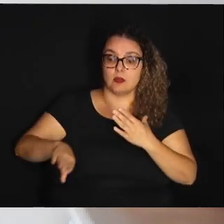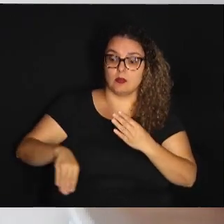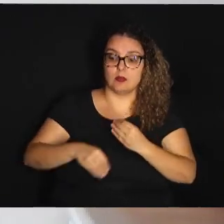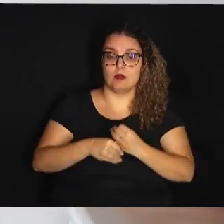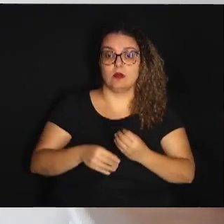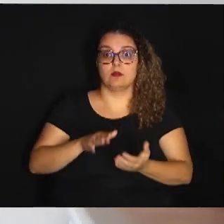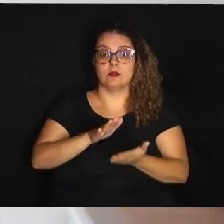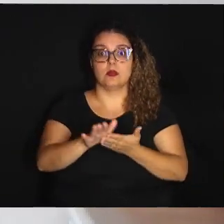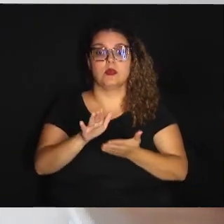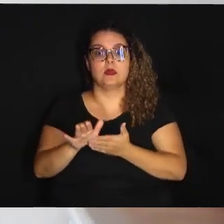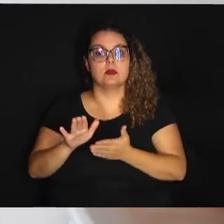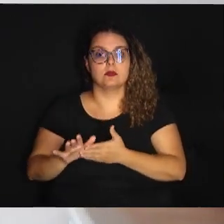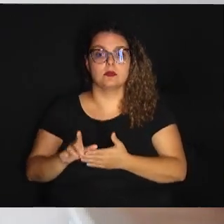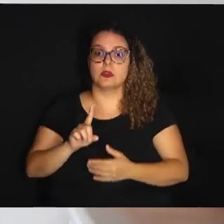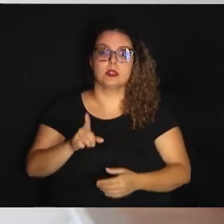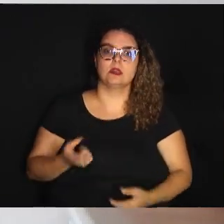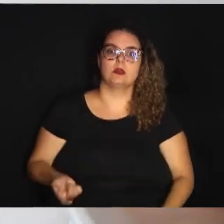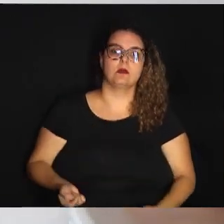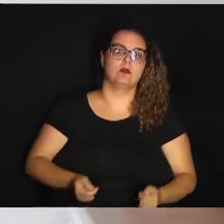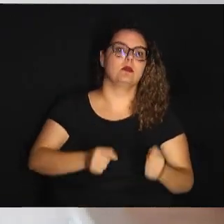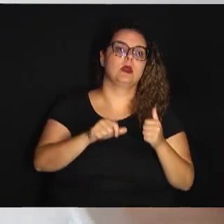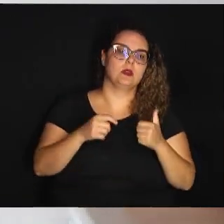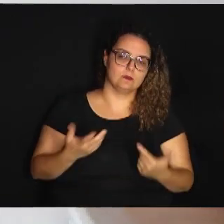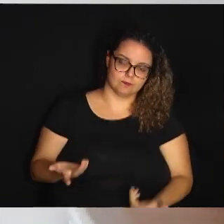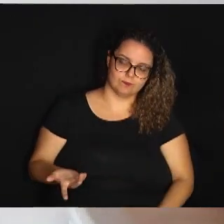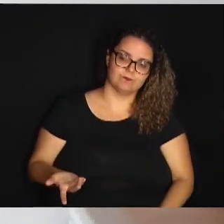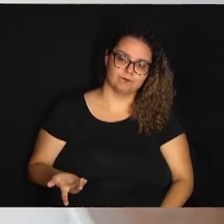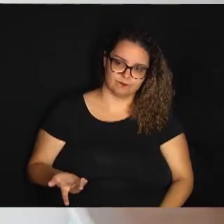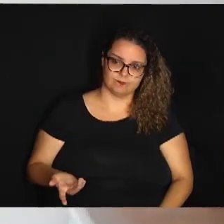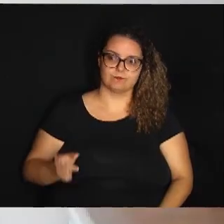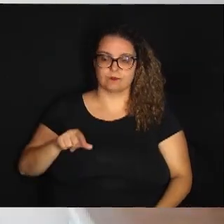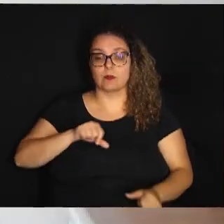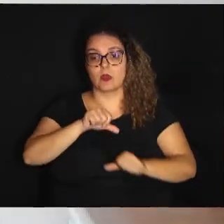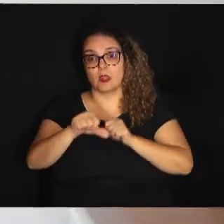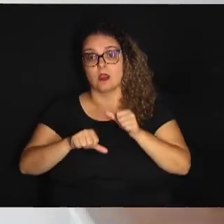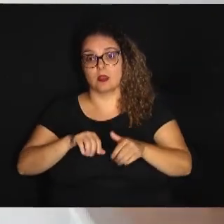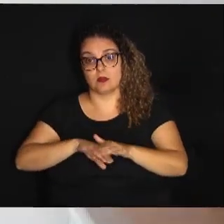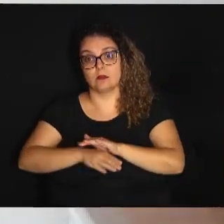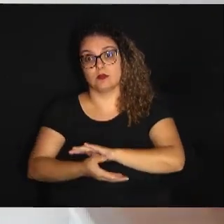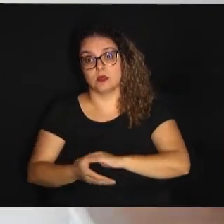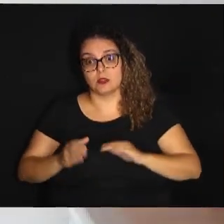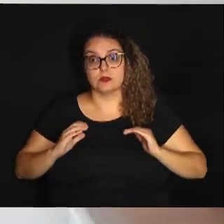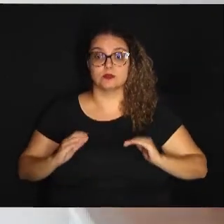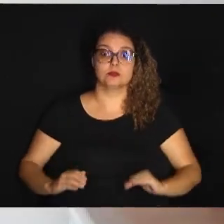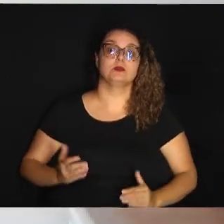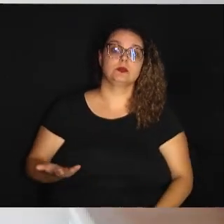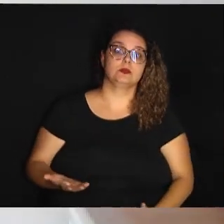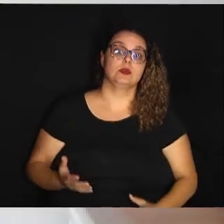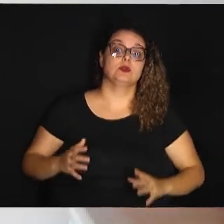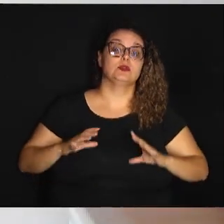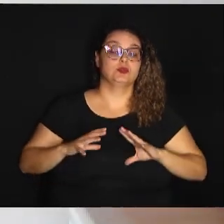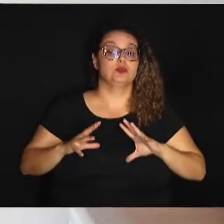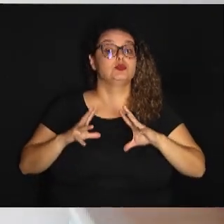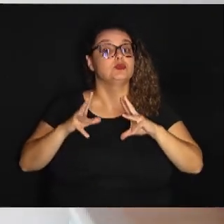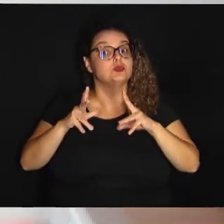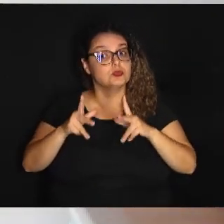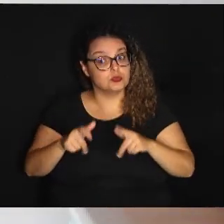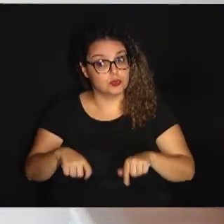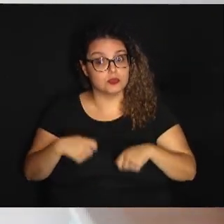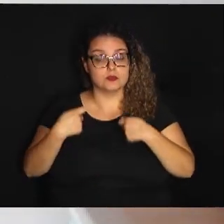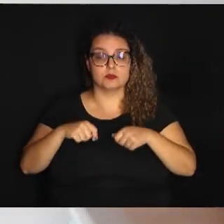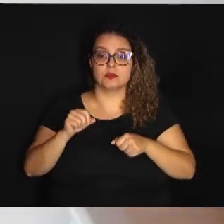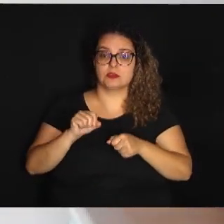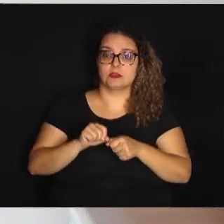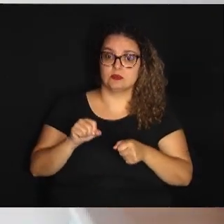vai gerar um incremento de custo e não um benefício. Então, é a mudança de comportamento que